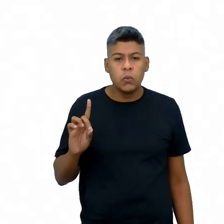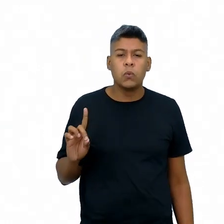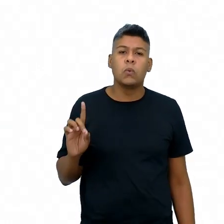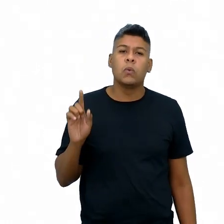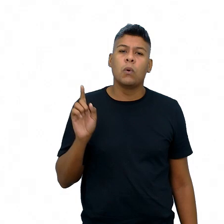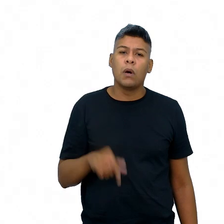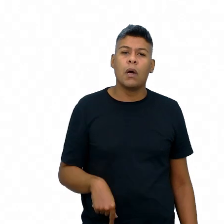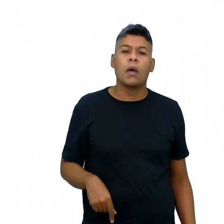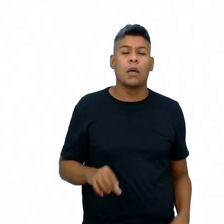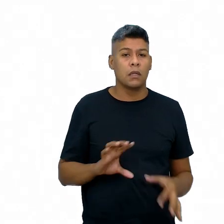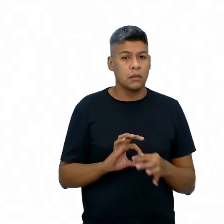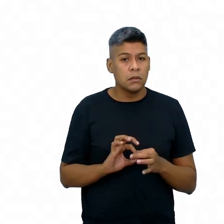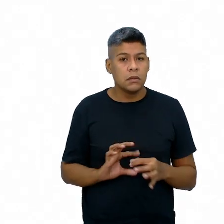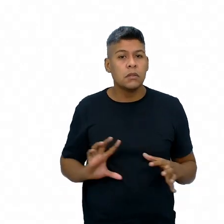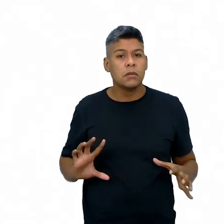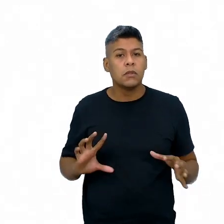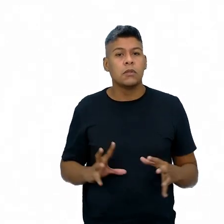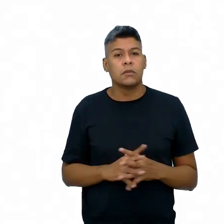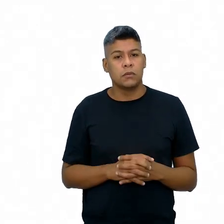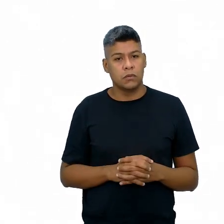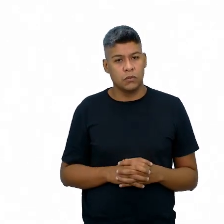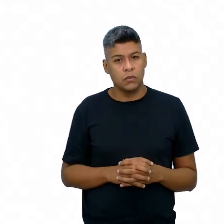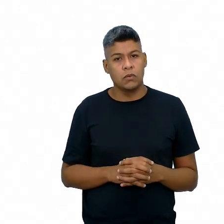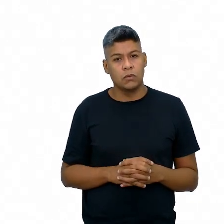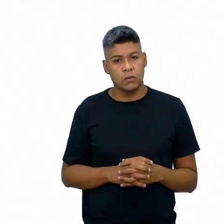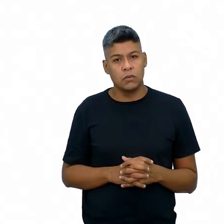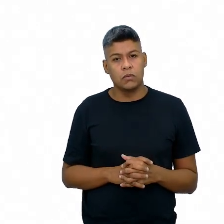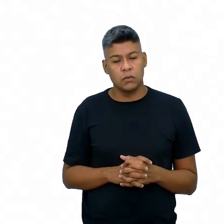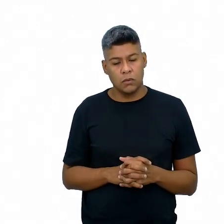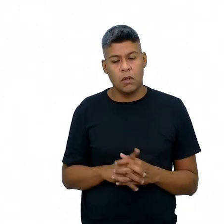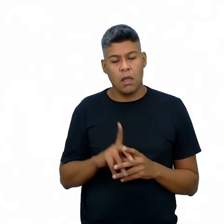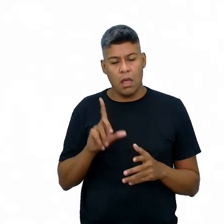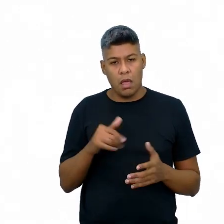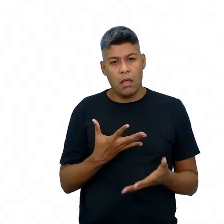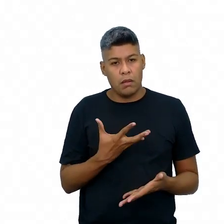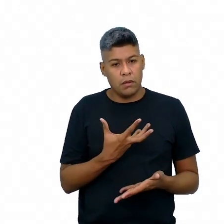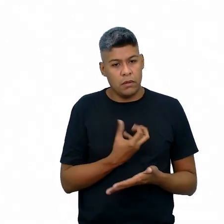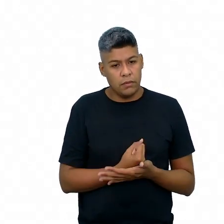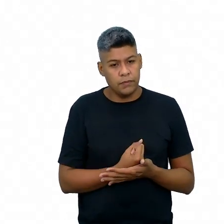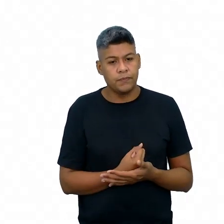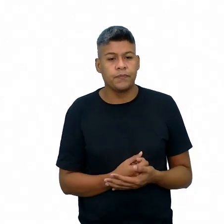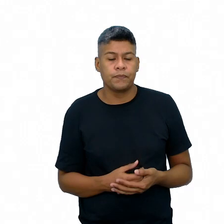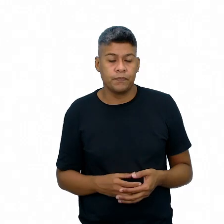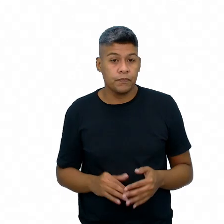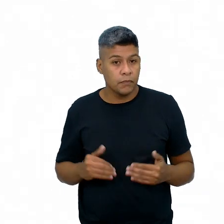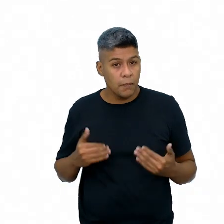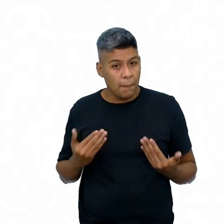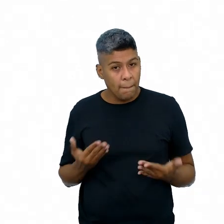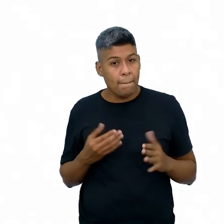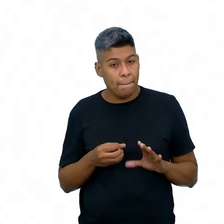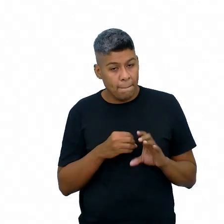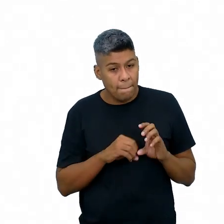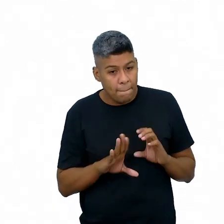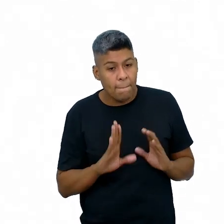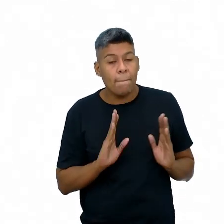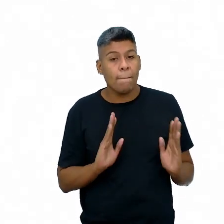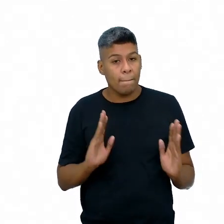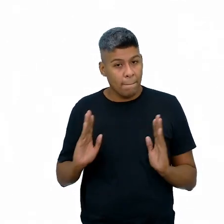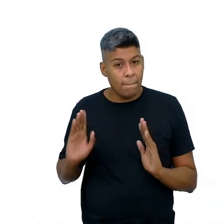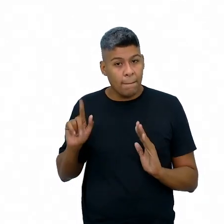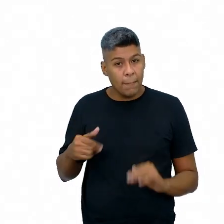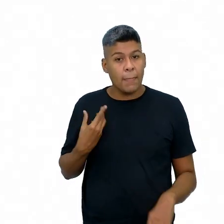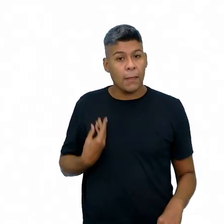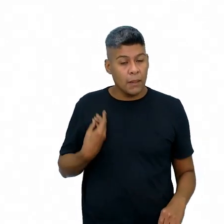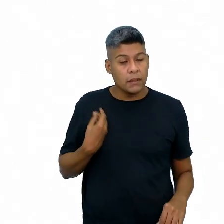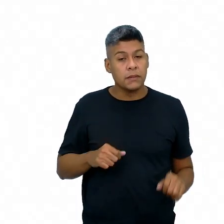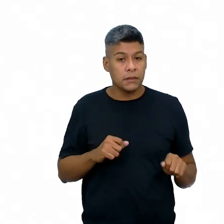fica disponível para vocês a gravação. Então, a transmissão de etapa, ela é realizada